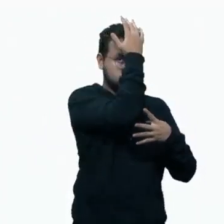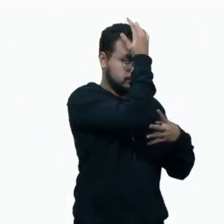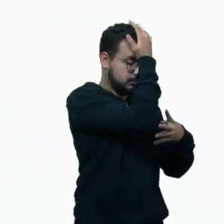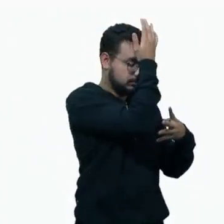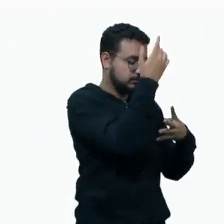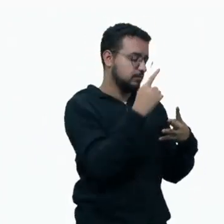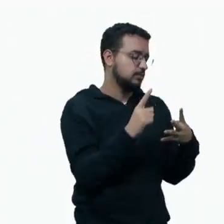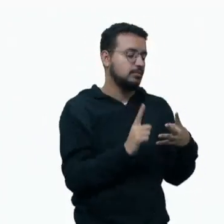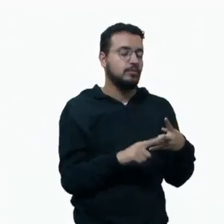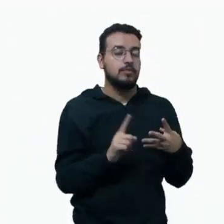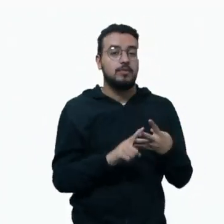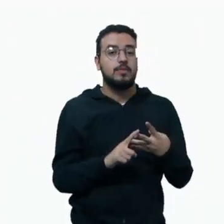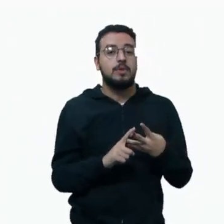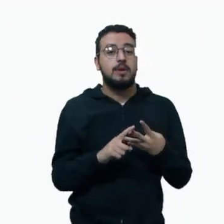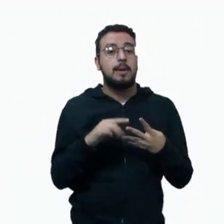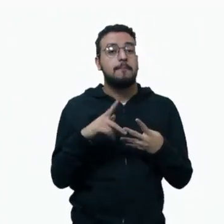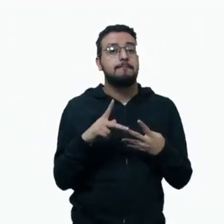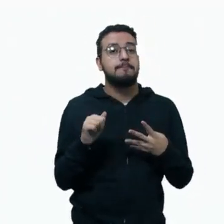É o parietal.